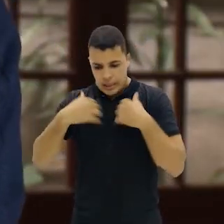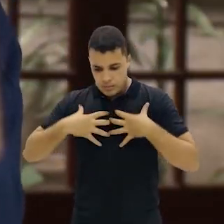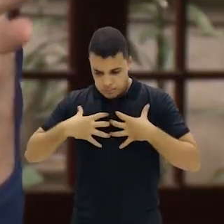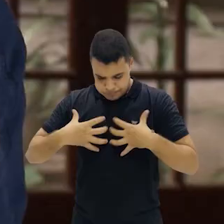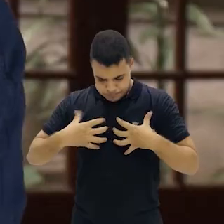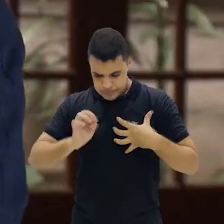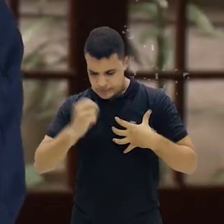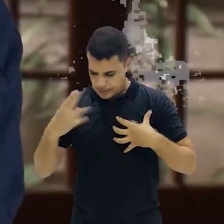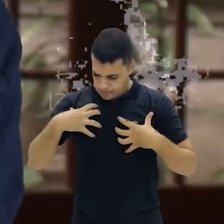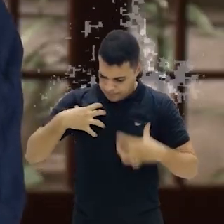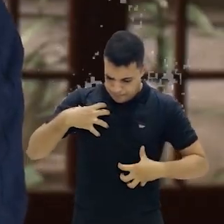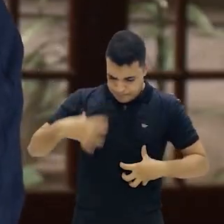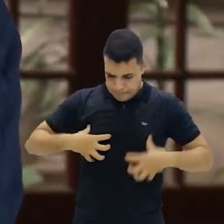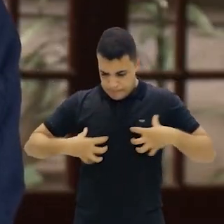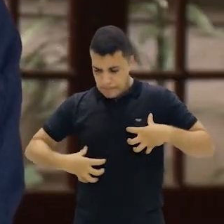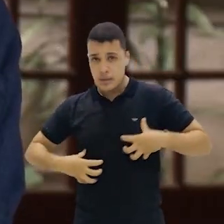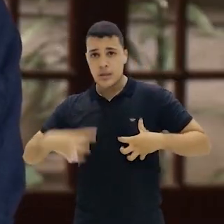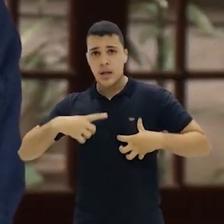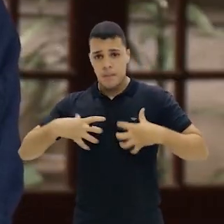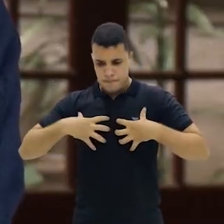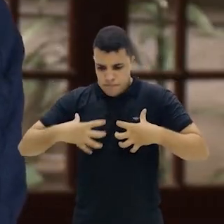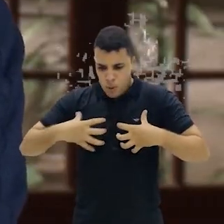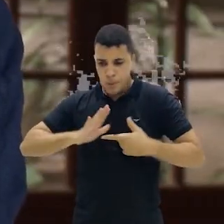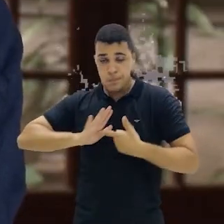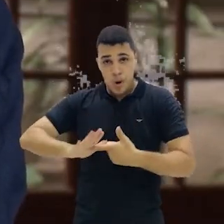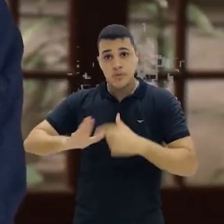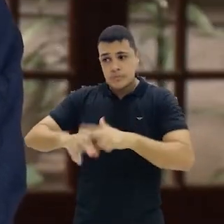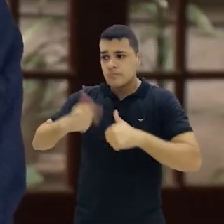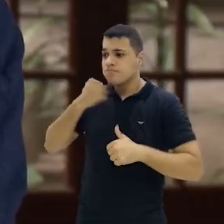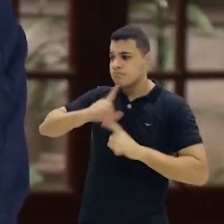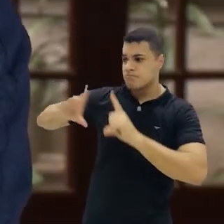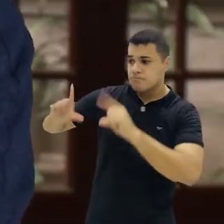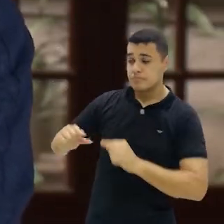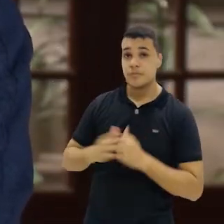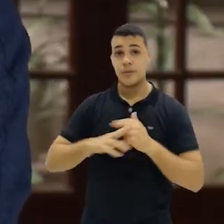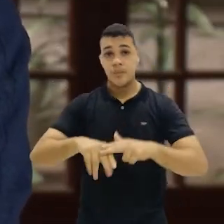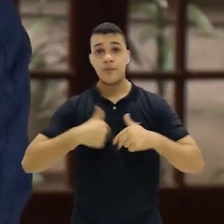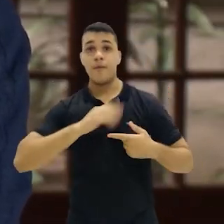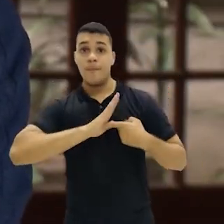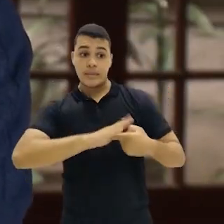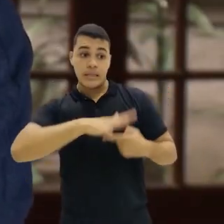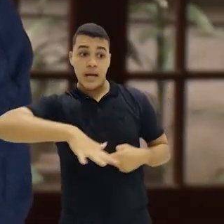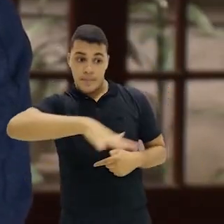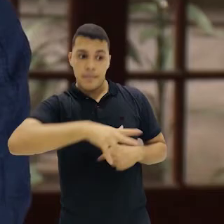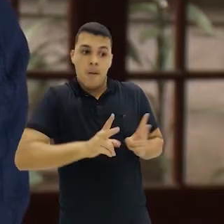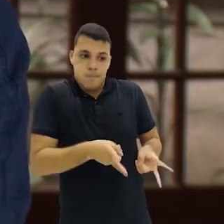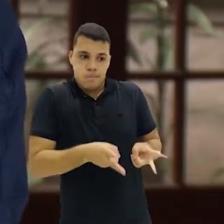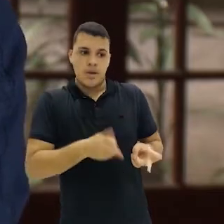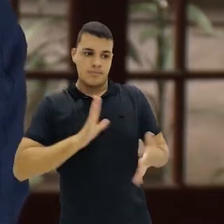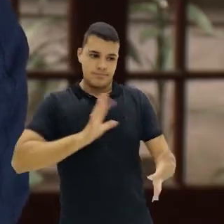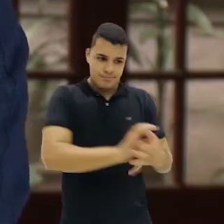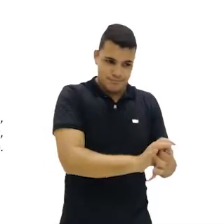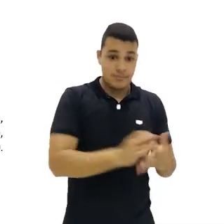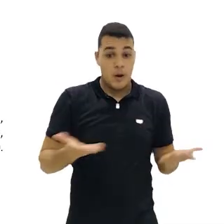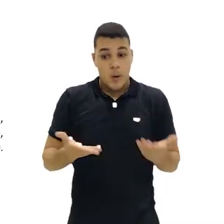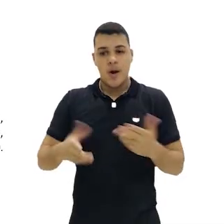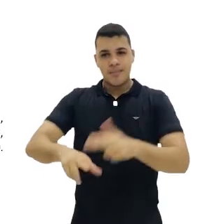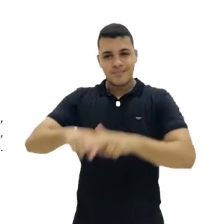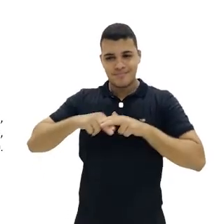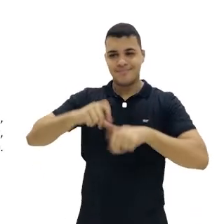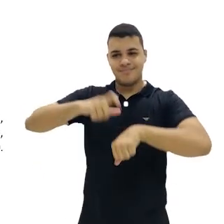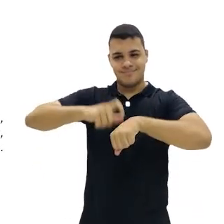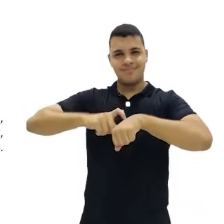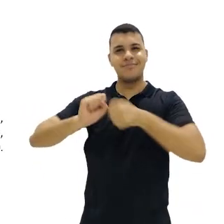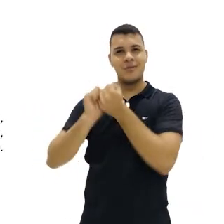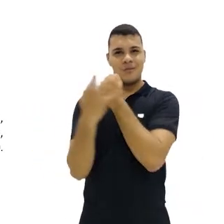aqui, ainda no ambiente, no contexto da pandemia da Covid-19, eu trouxe um ensaio clínico randomizado que foi feito por